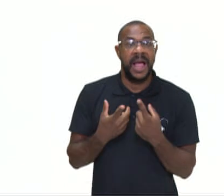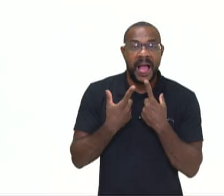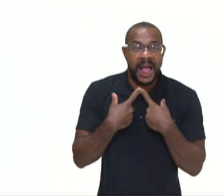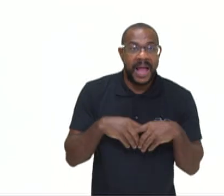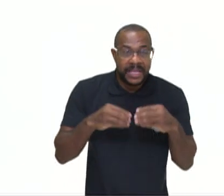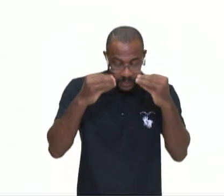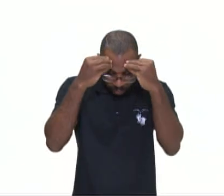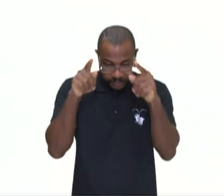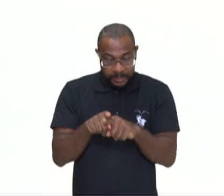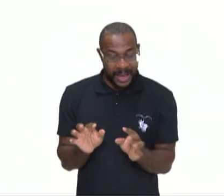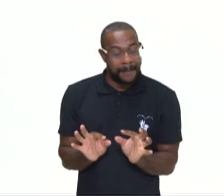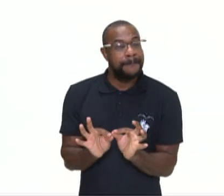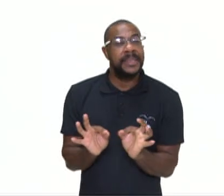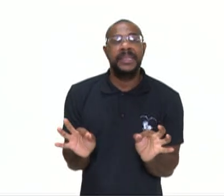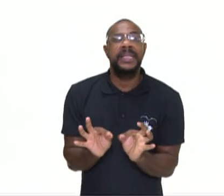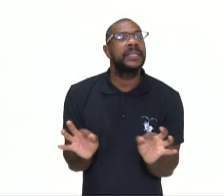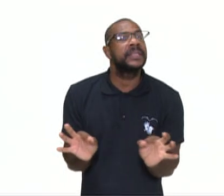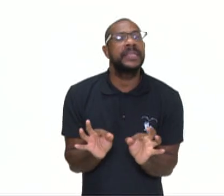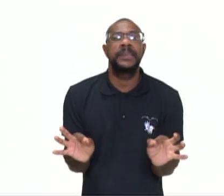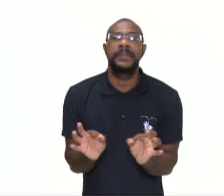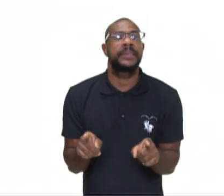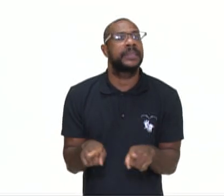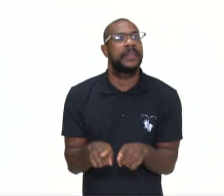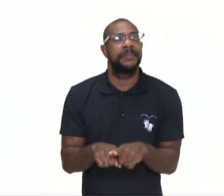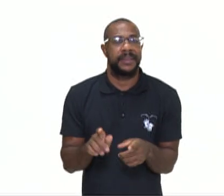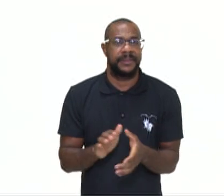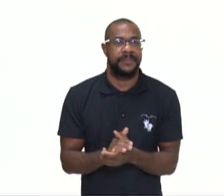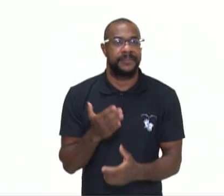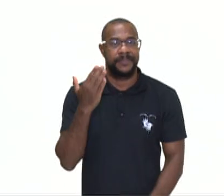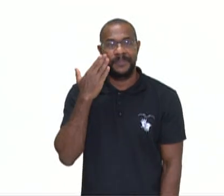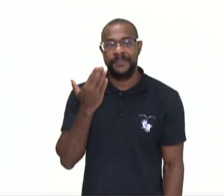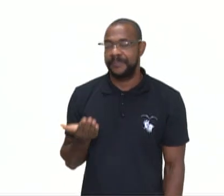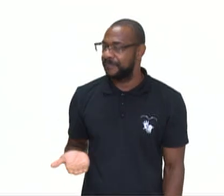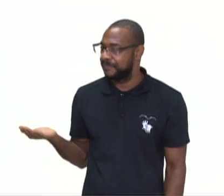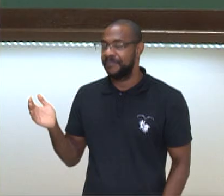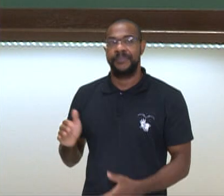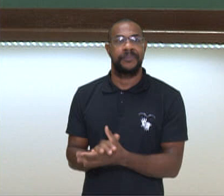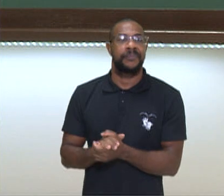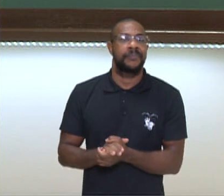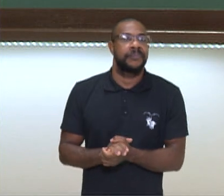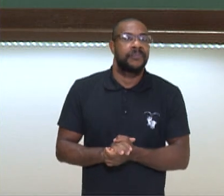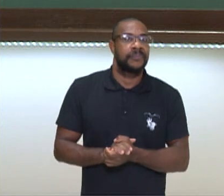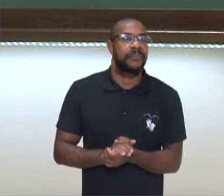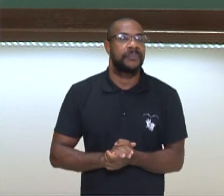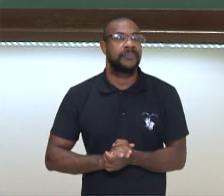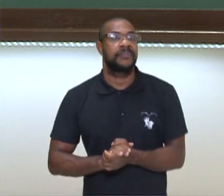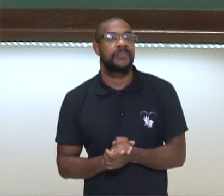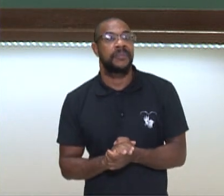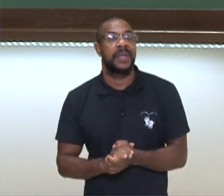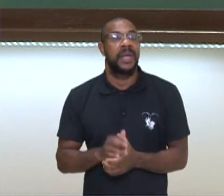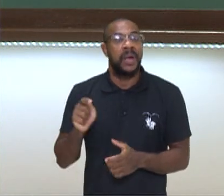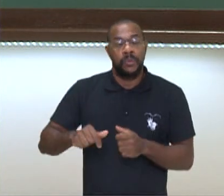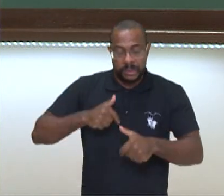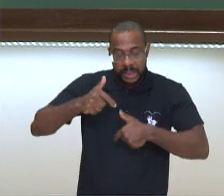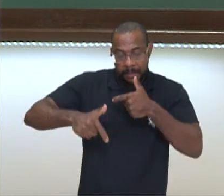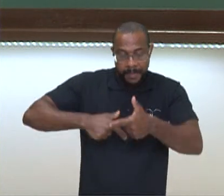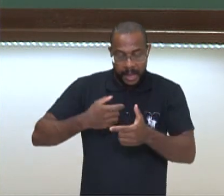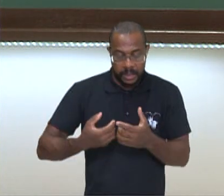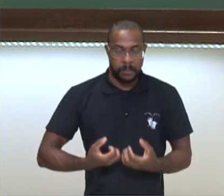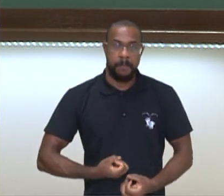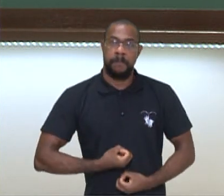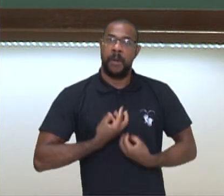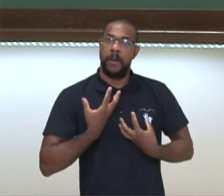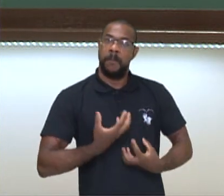A simplicidade como resultado desse lavor. O que é o lavor? É o trabalho poético.